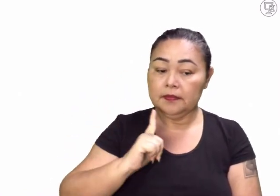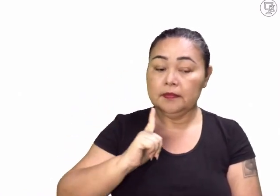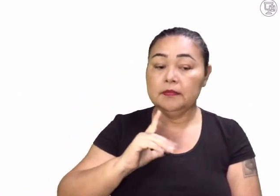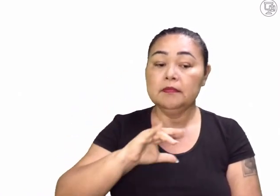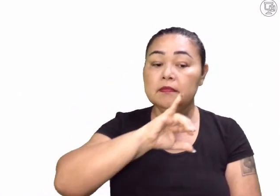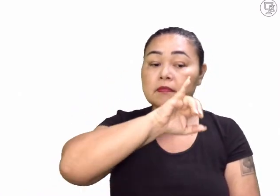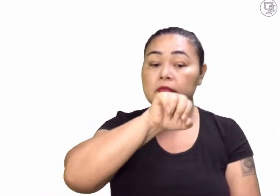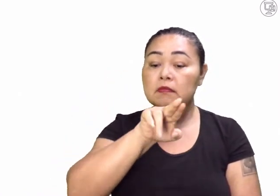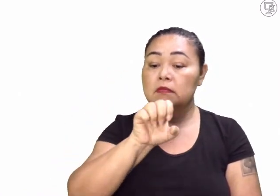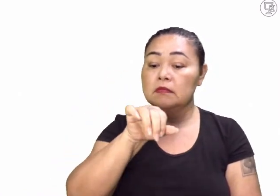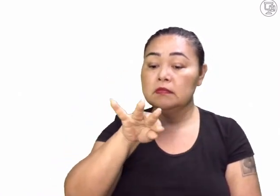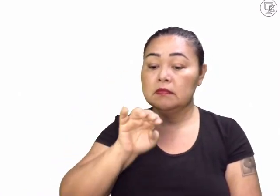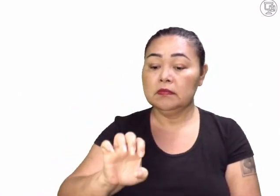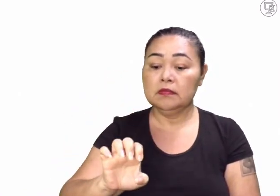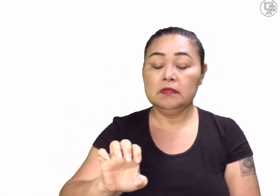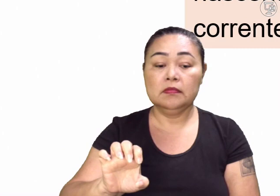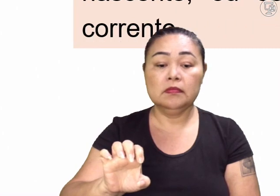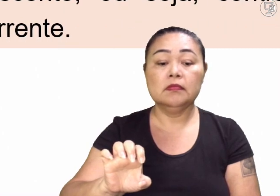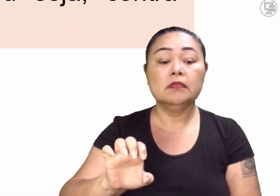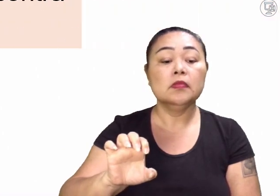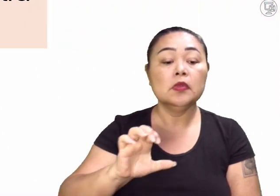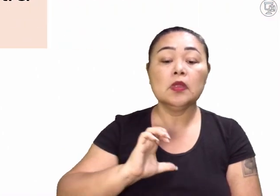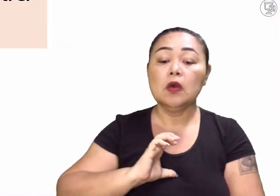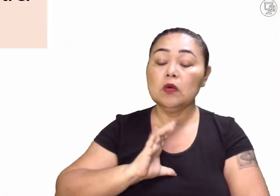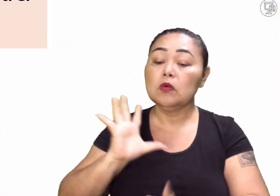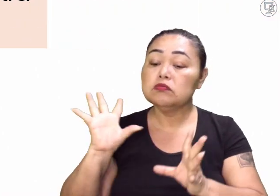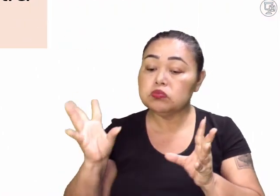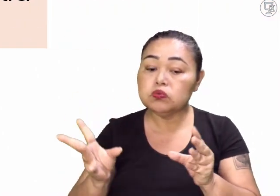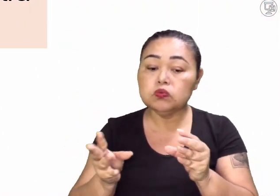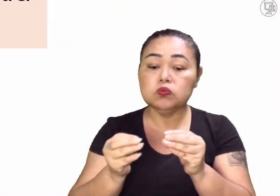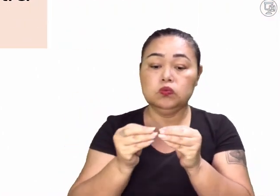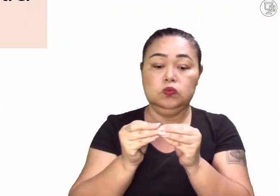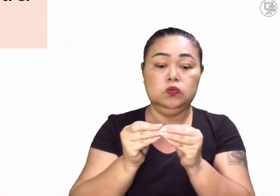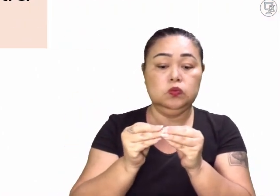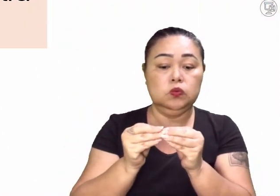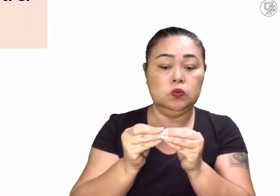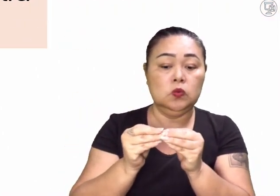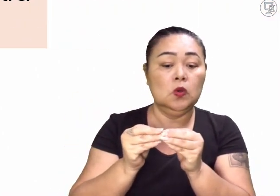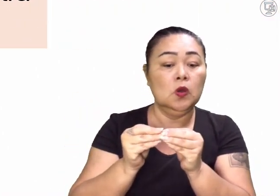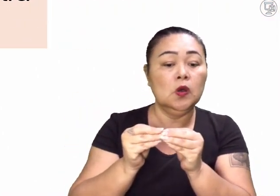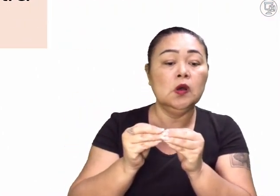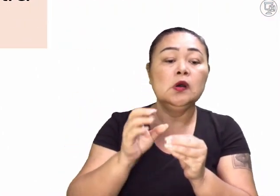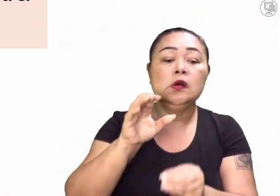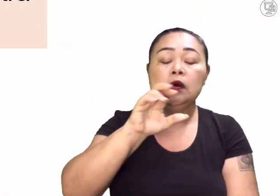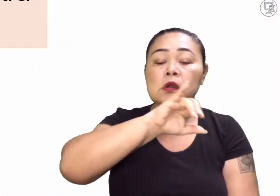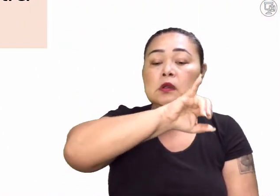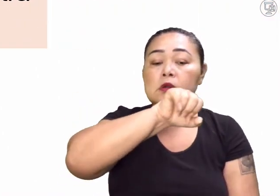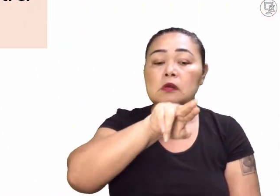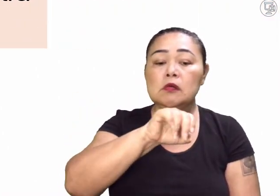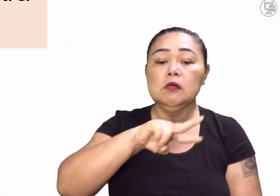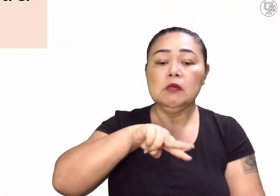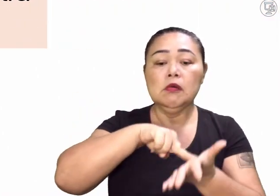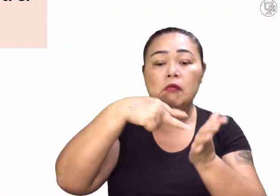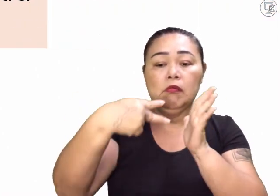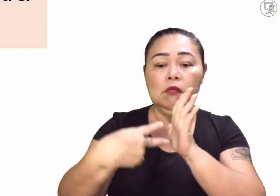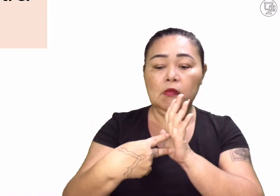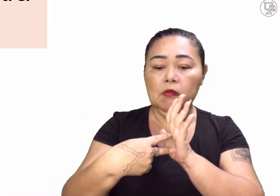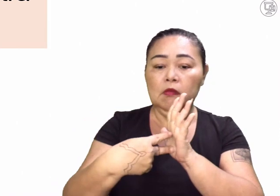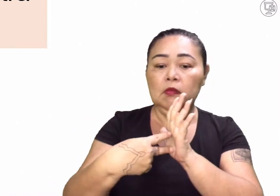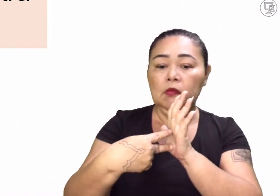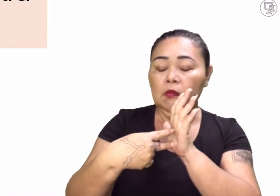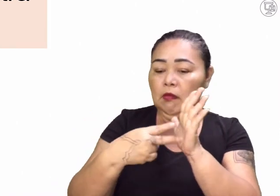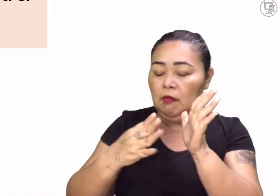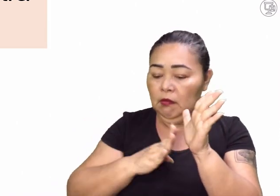chamado também de jusante e montante, né, professor Jorge? Isso. Jusante significa